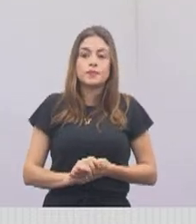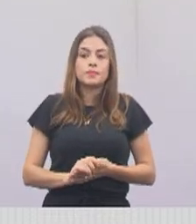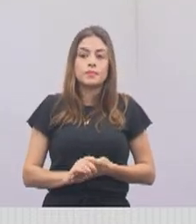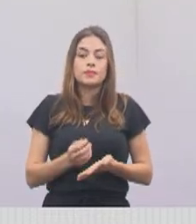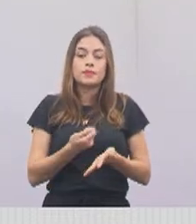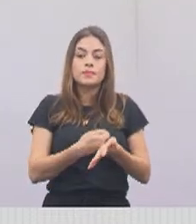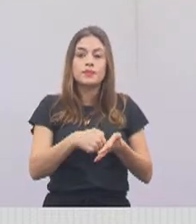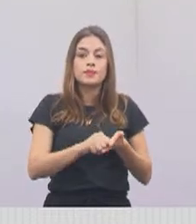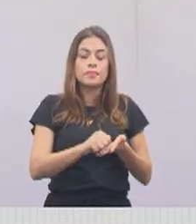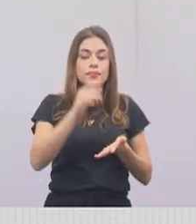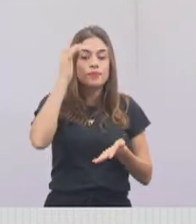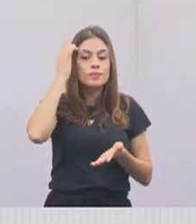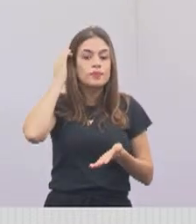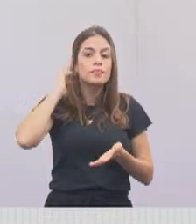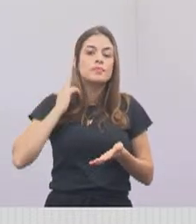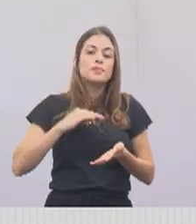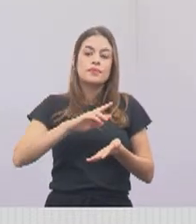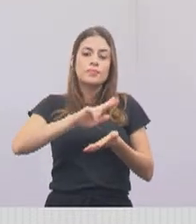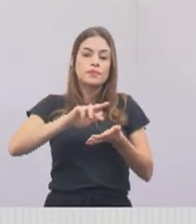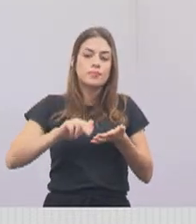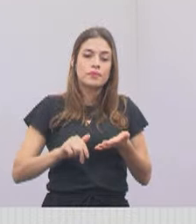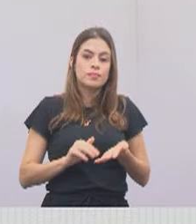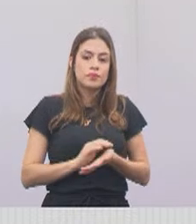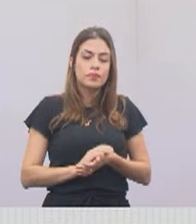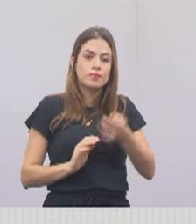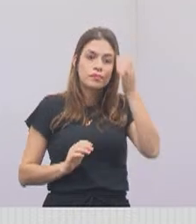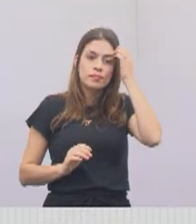porque foram várias, e aqui eu quero citar só uma.